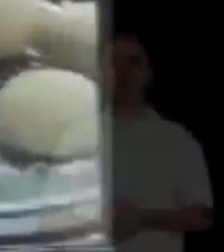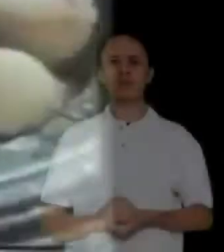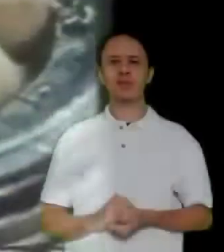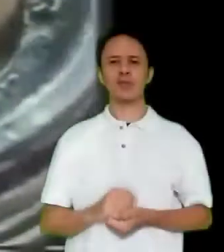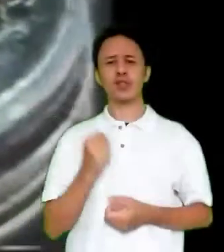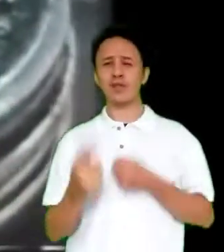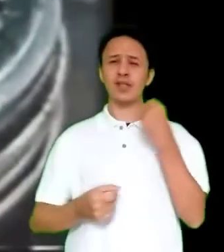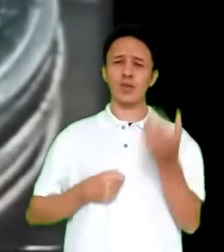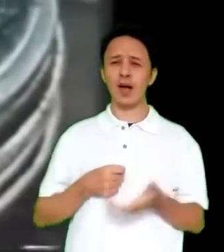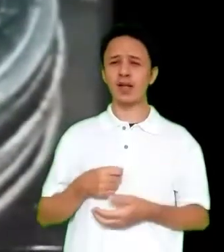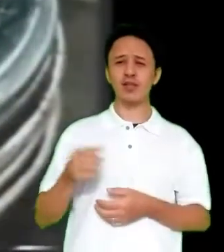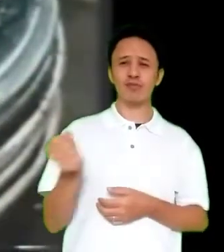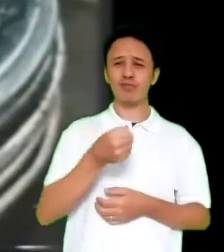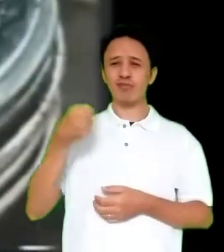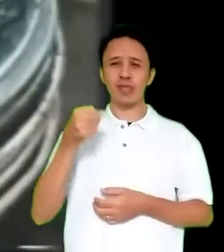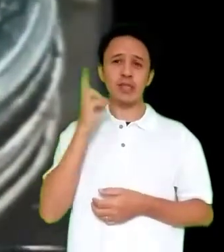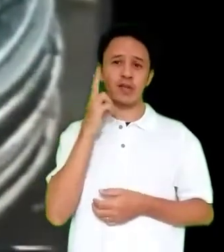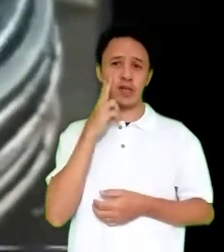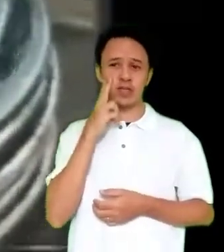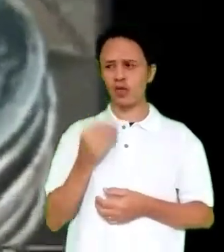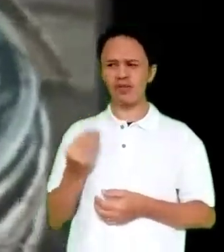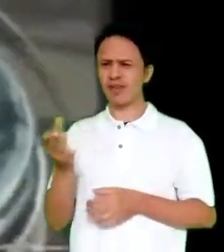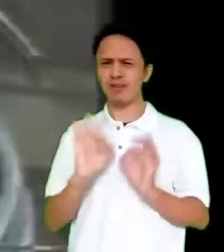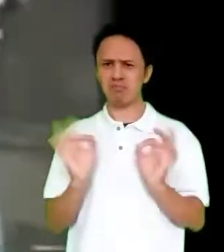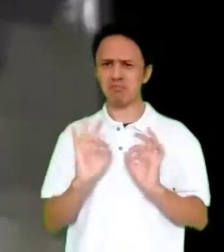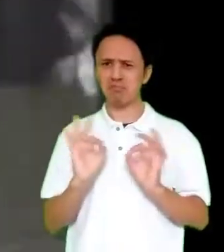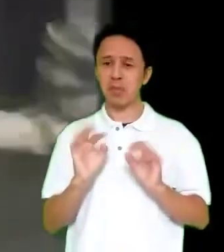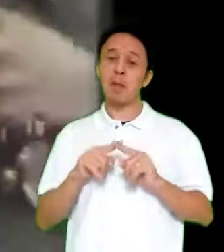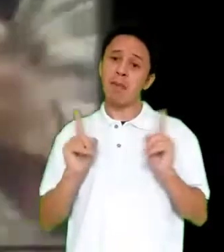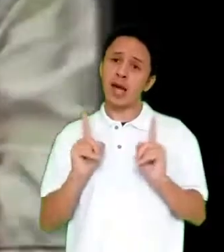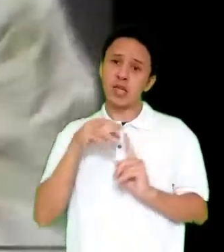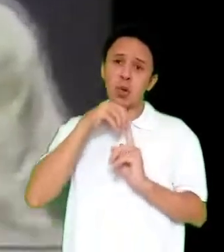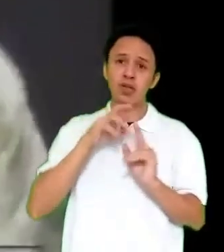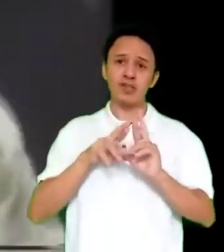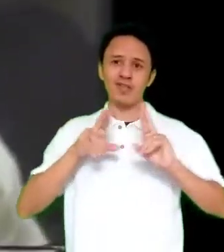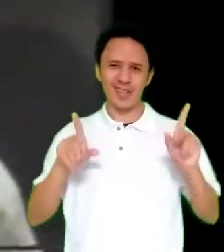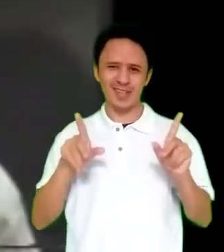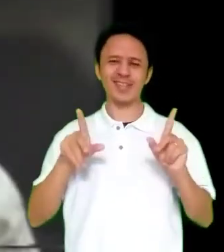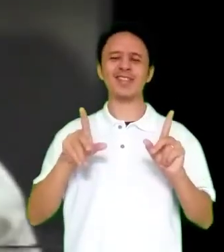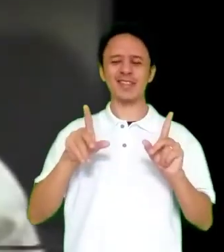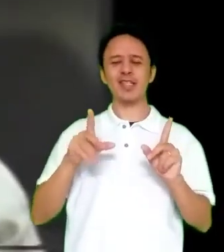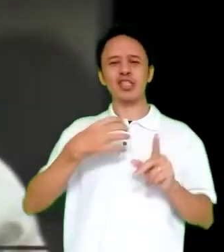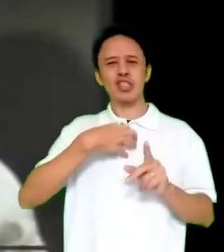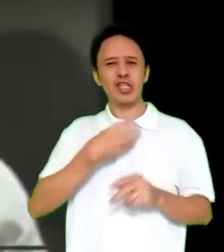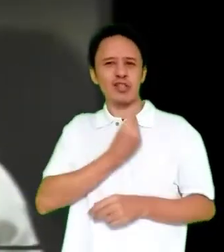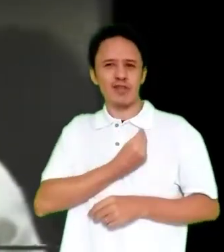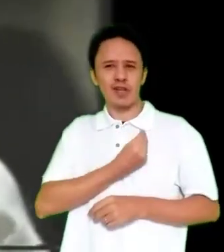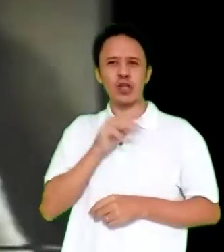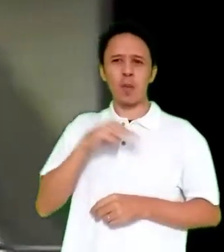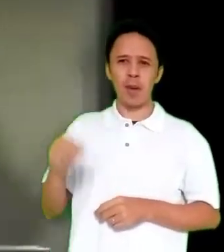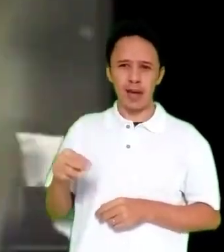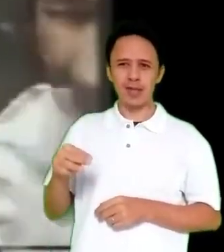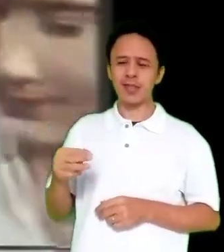Às vezes tomava uma caneca de cerveja, sem servir aos seus homens. Mas essa era uma das poucas diferenças entre o modo de viver do mestre e o